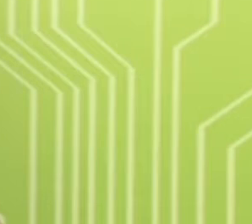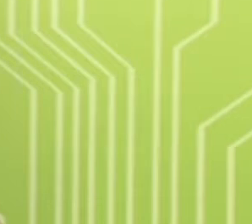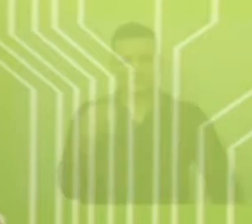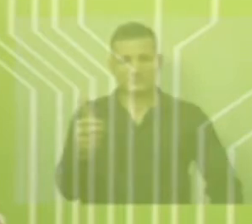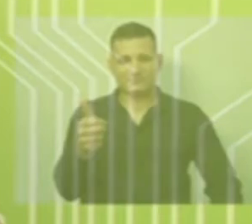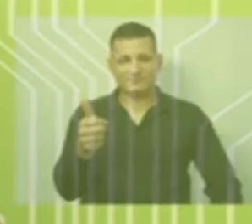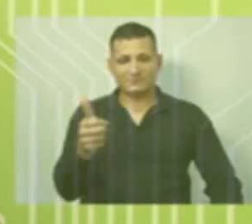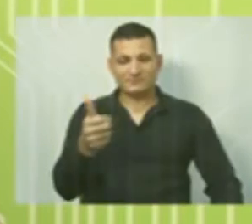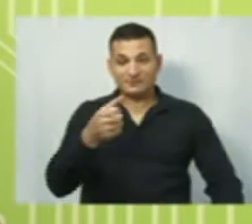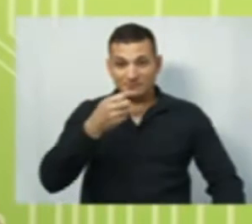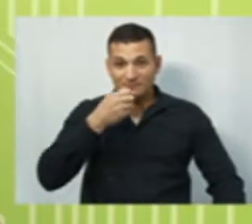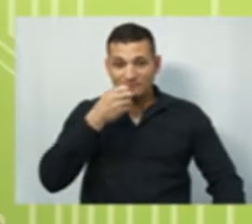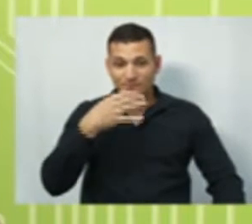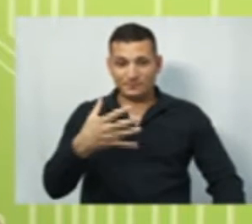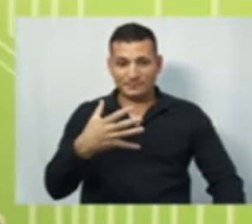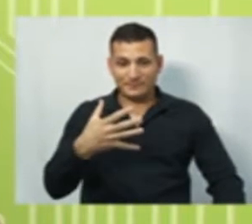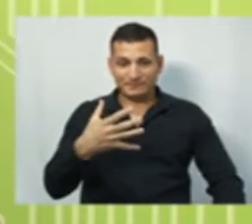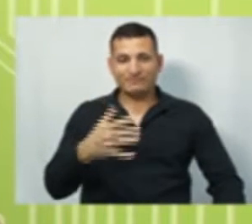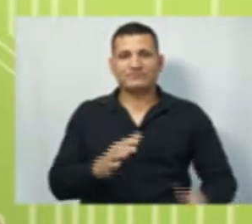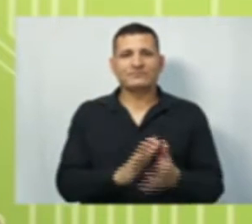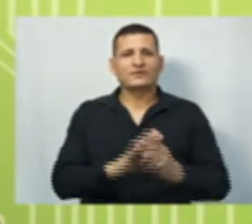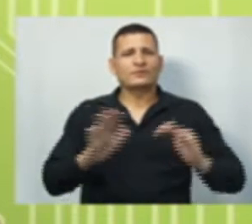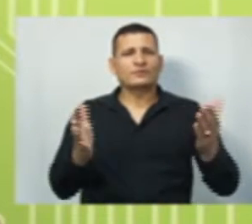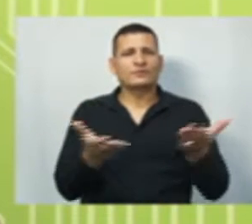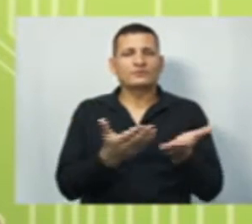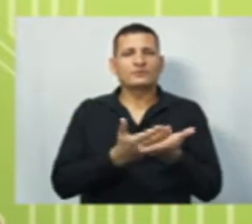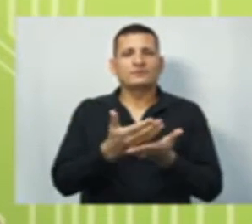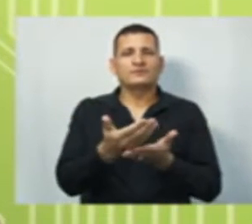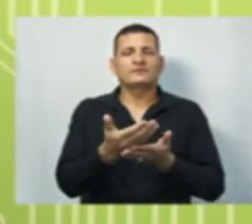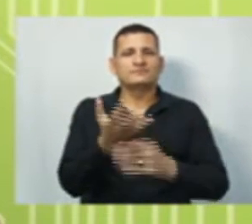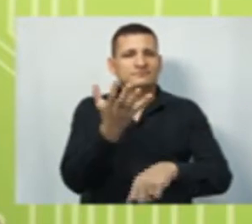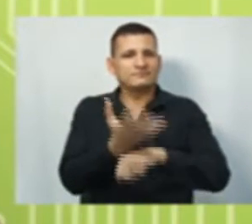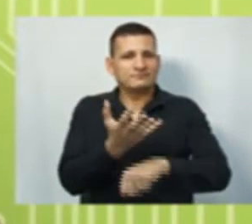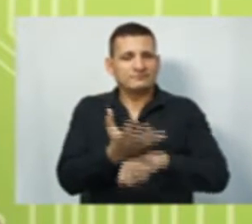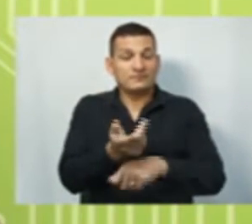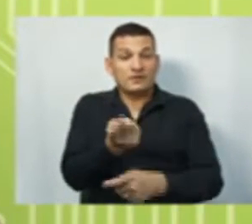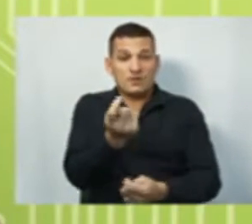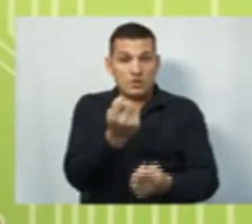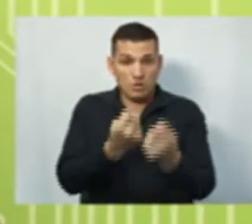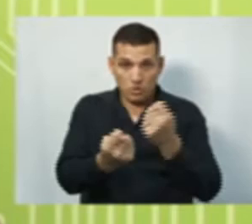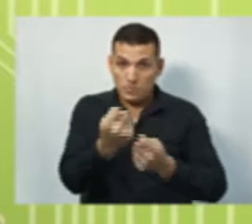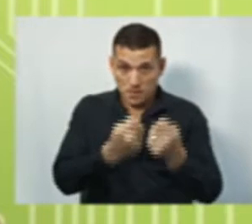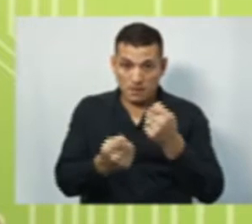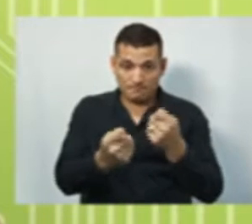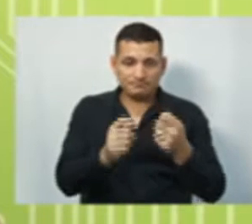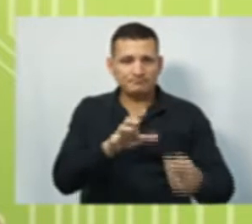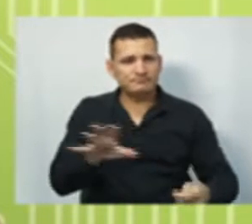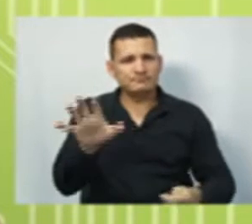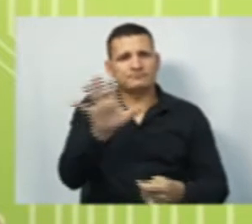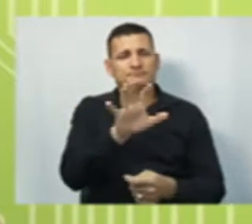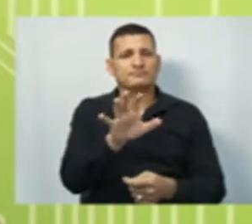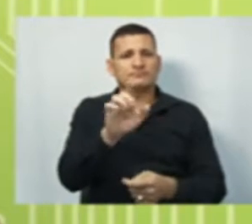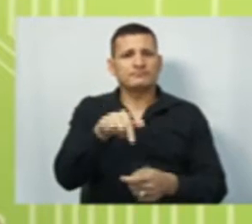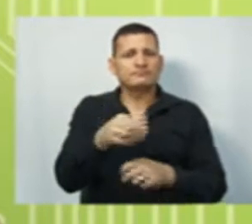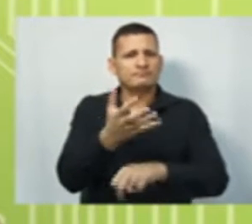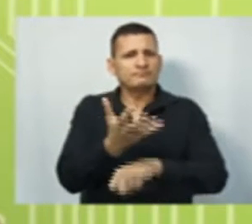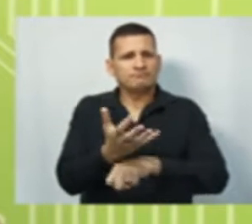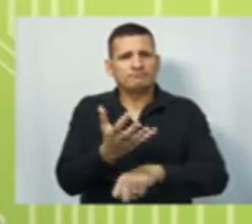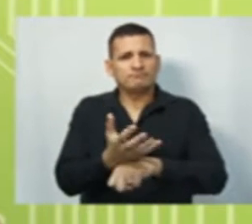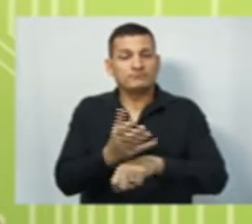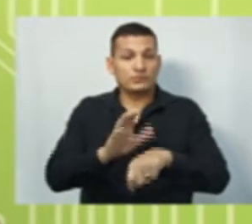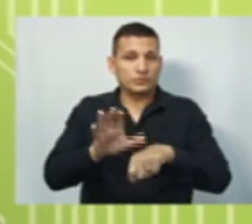tudo bom? Começamos hoje o nosso módulo de Economia Regional. Essa é uma disciplina do nosso curso concomitante de